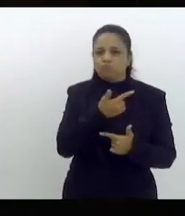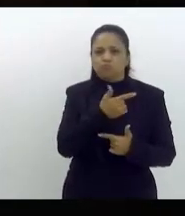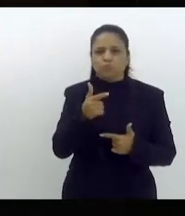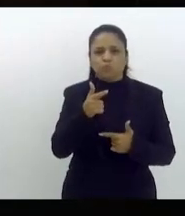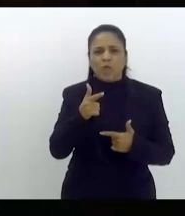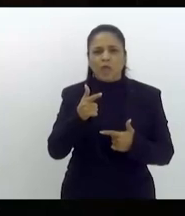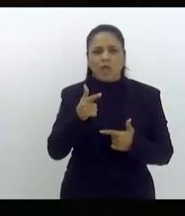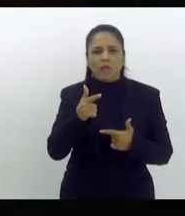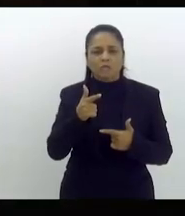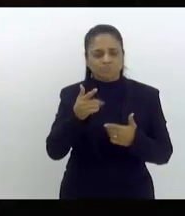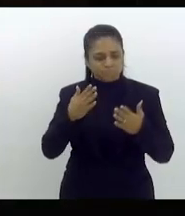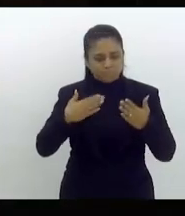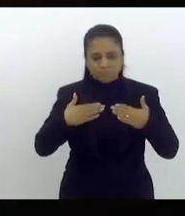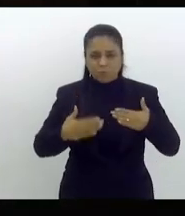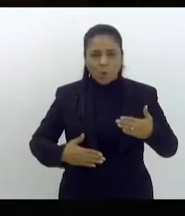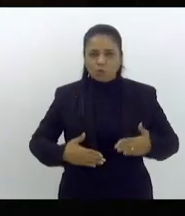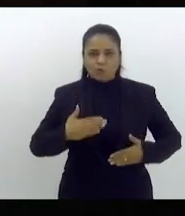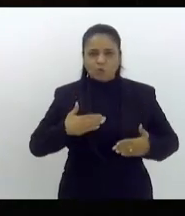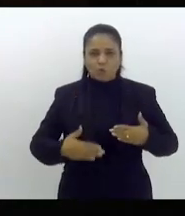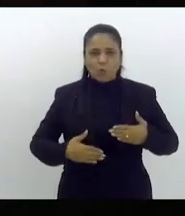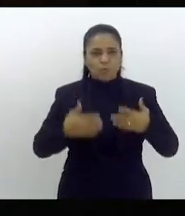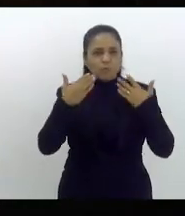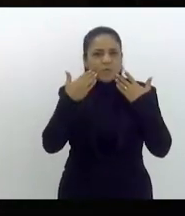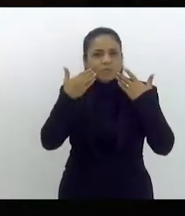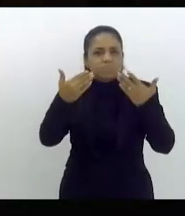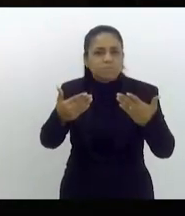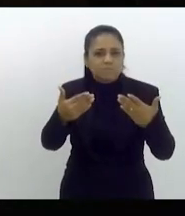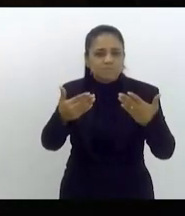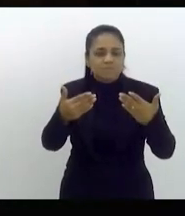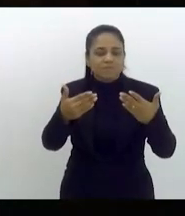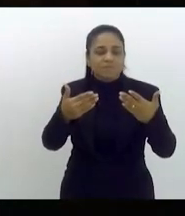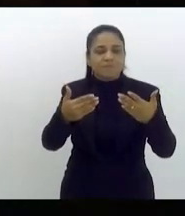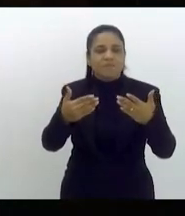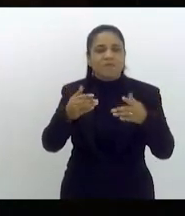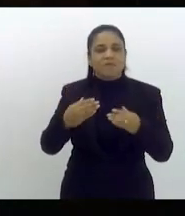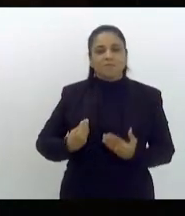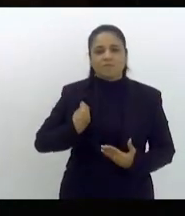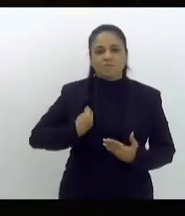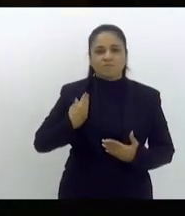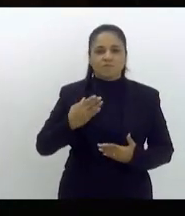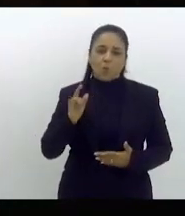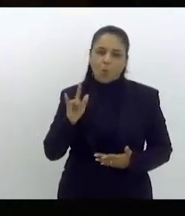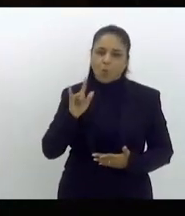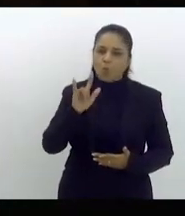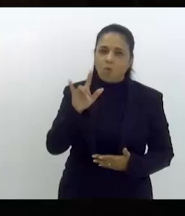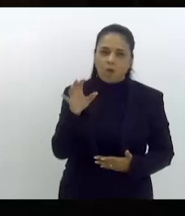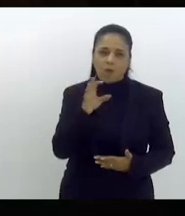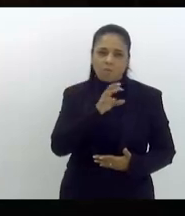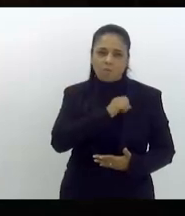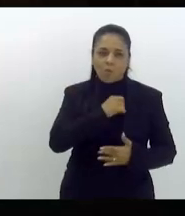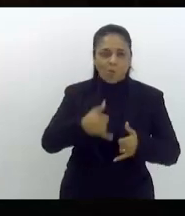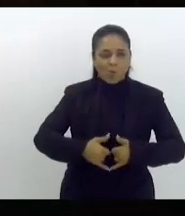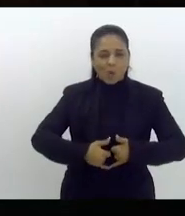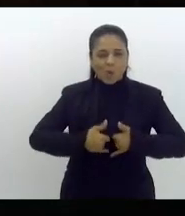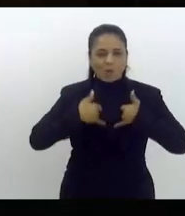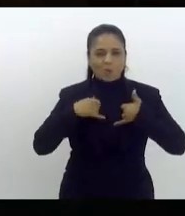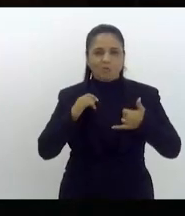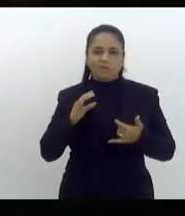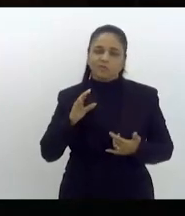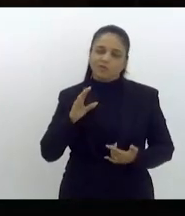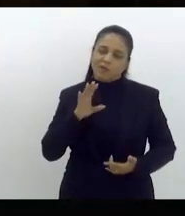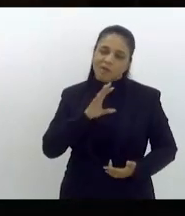nossos corpos e nas nossas expressões Viva o amor viva o orgulho de amar de ser amada